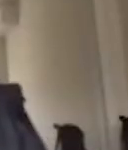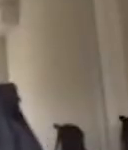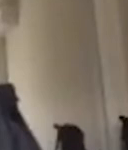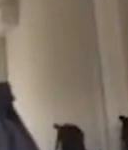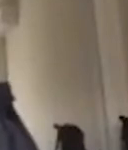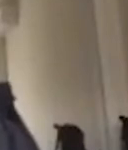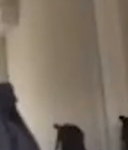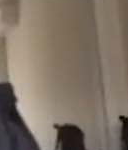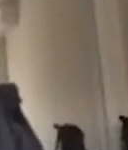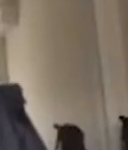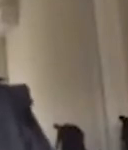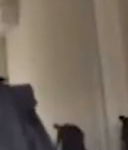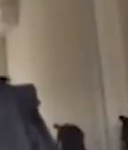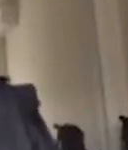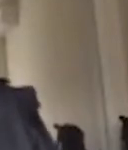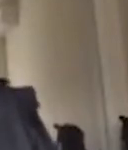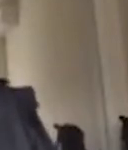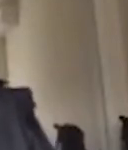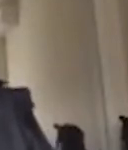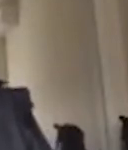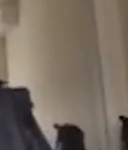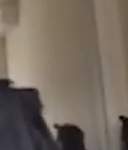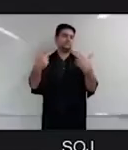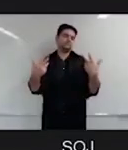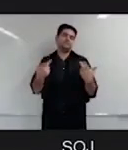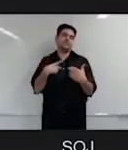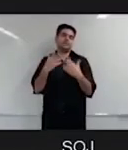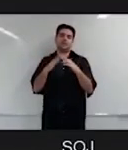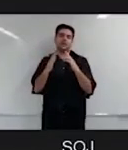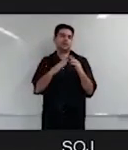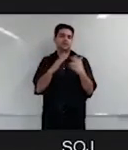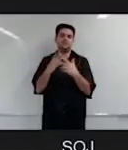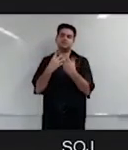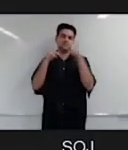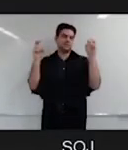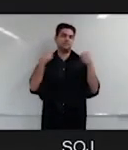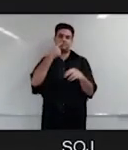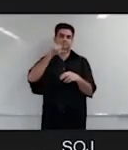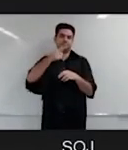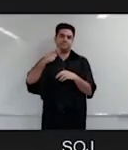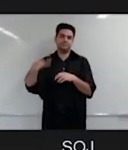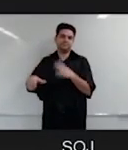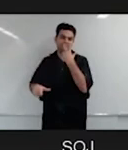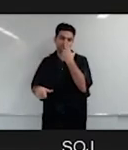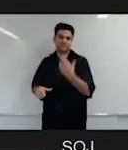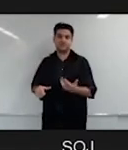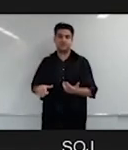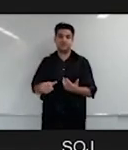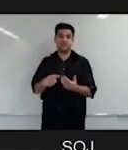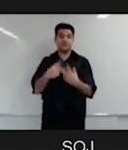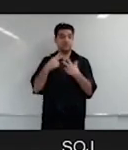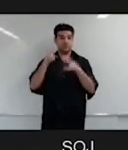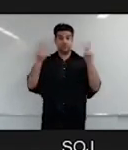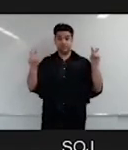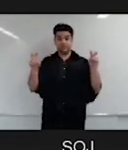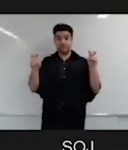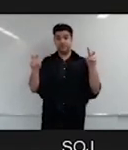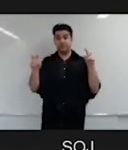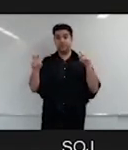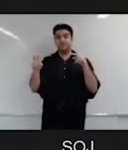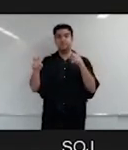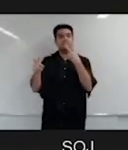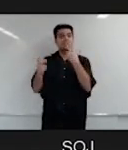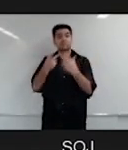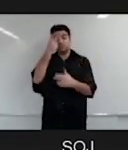caso, o relator, ministro Paulo de Tarso Sanseverino, observou que, para a jurisprudência do STJ, a cobrança abusiva da correção monetária